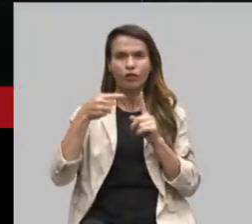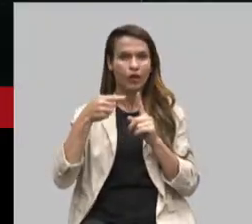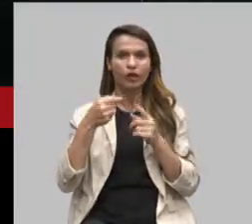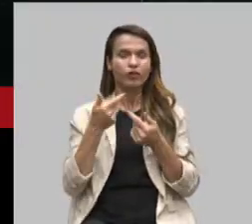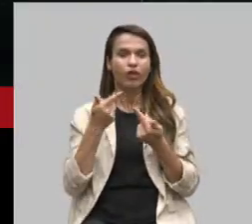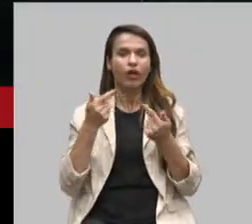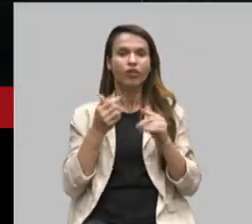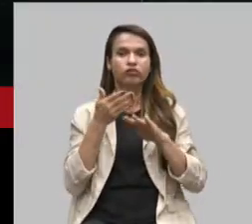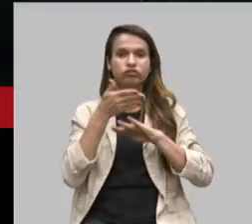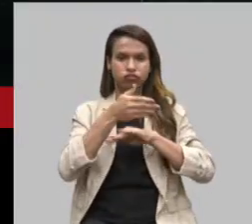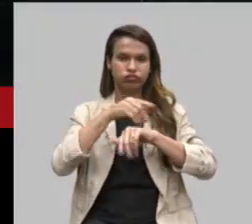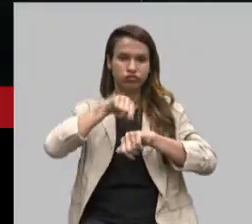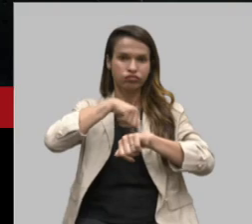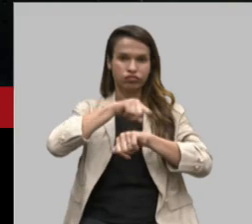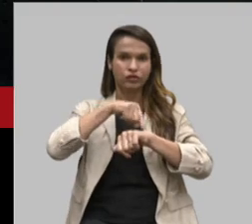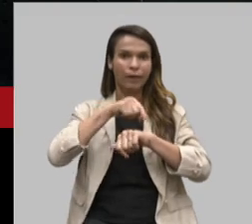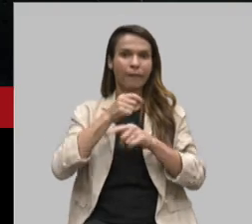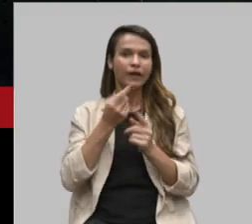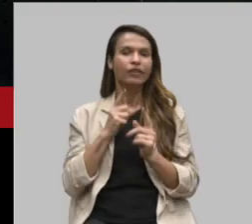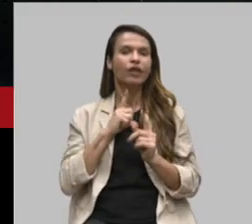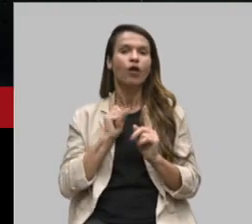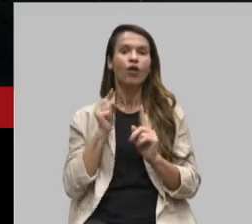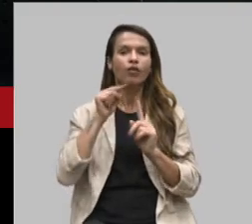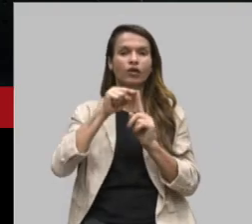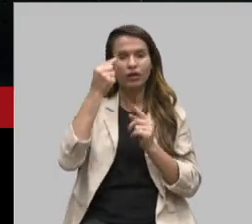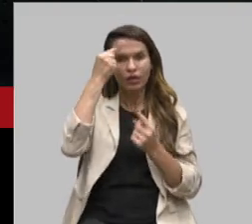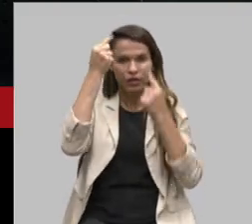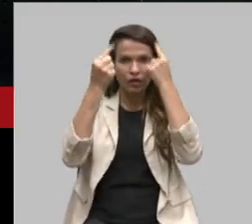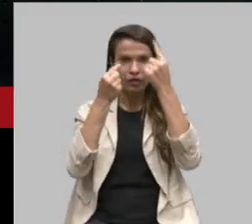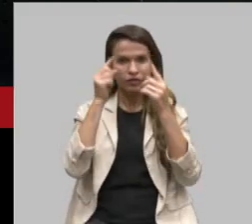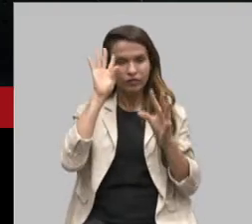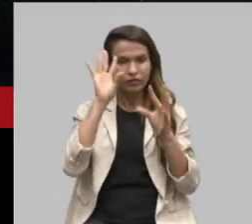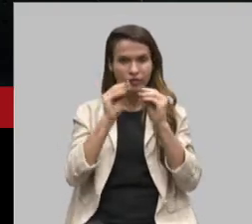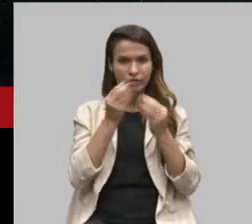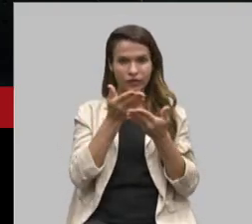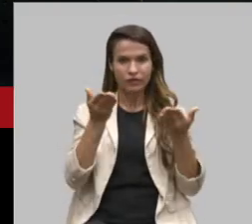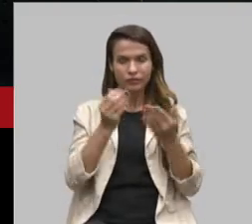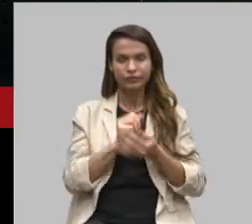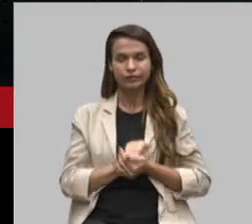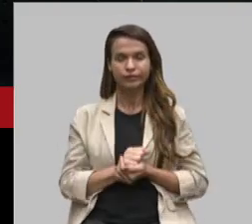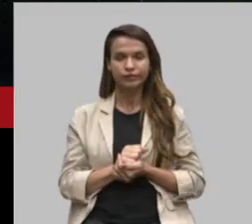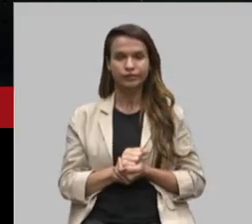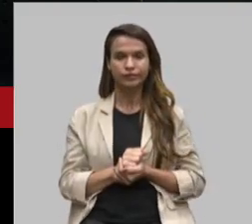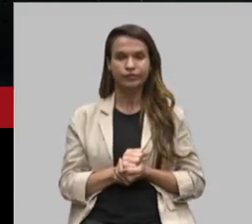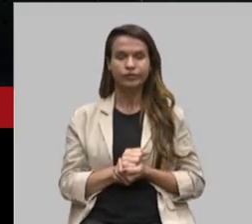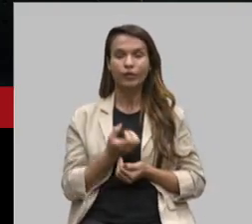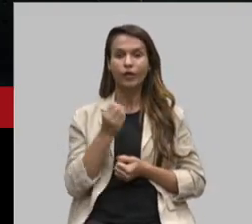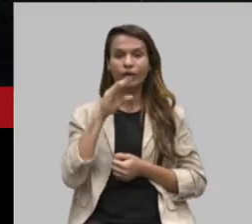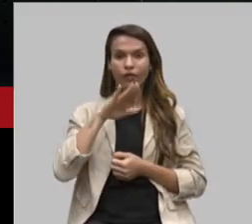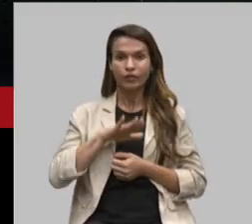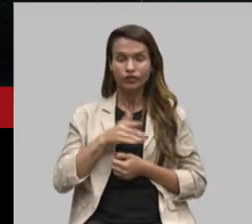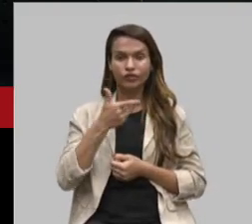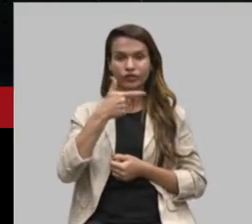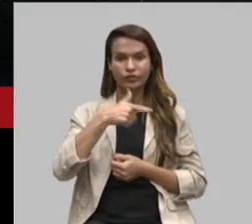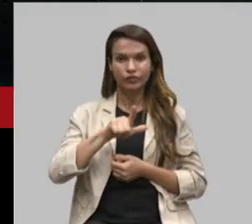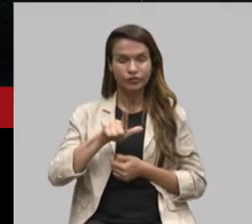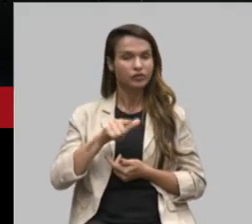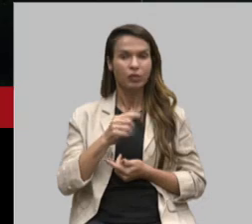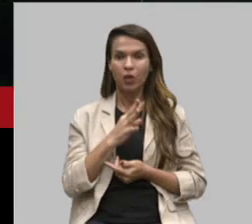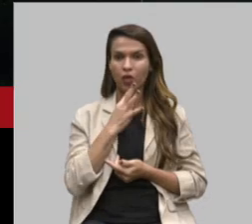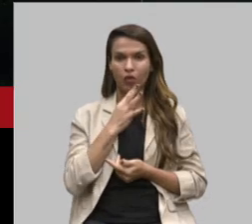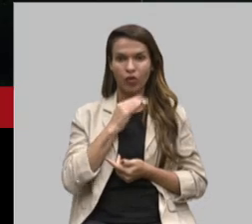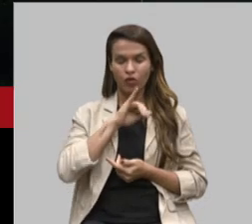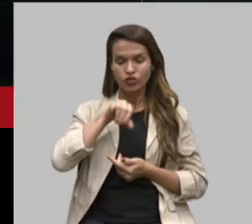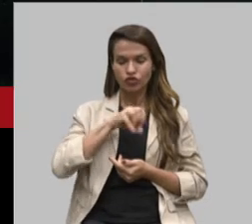cronômetro mais para serem objetivo nas ideias de vocês pode falar Eh boa tarde novamente para quem não me conhece sou o João Vitor